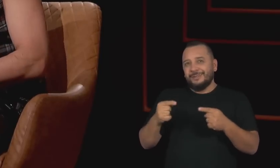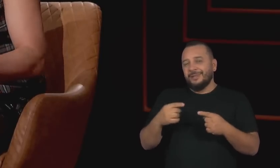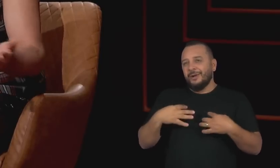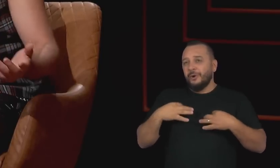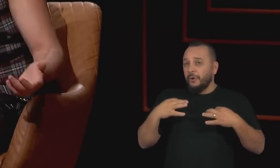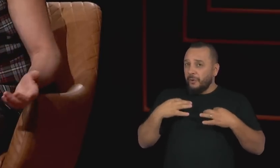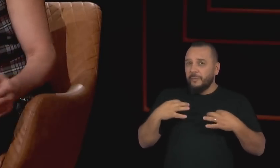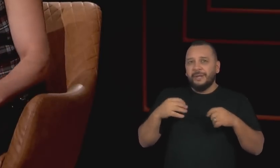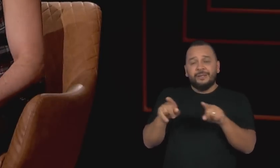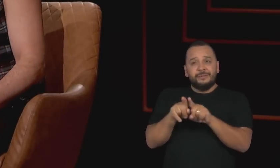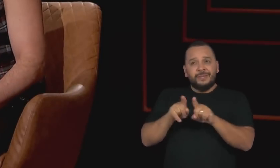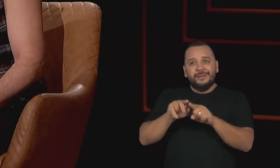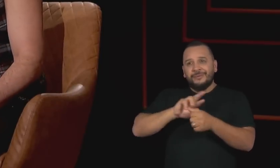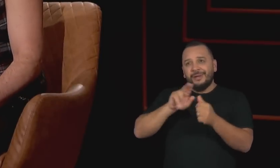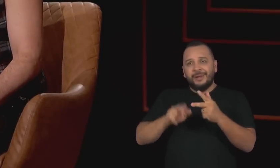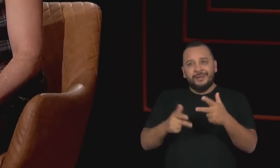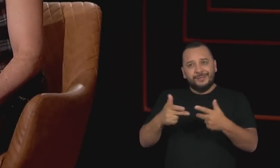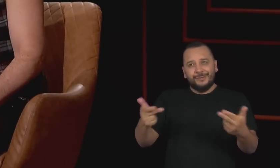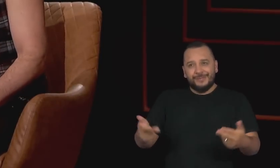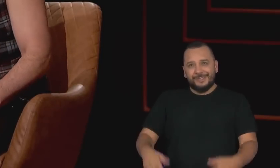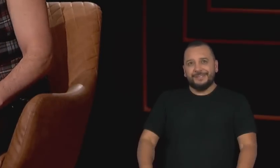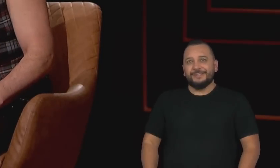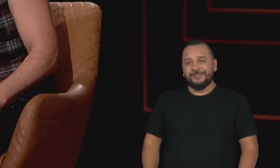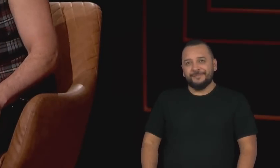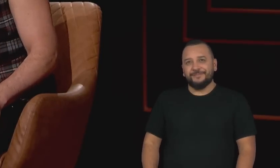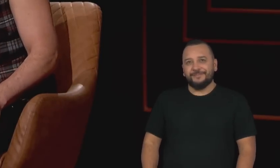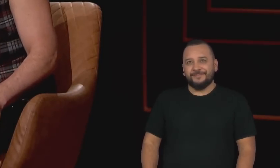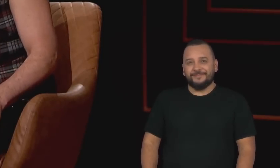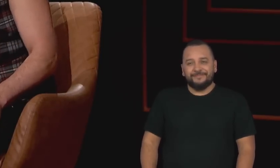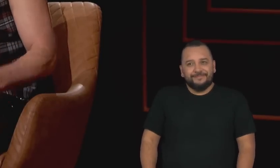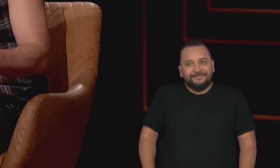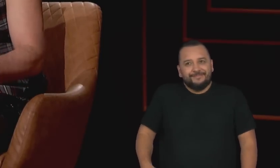mas de várias outras coisas, né? Então,